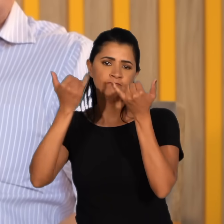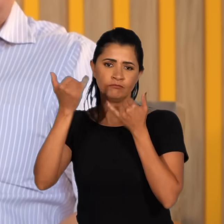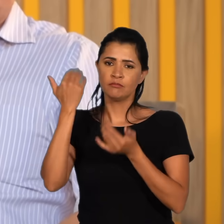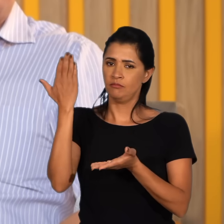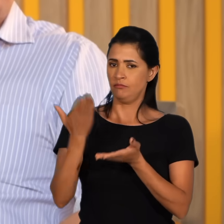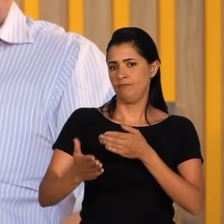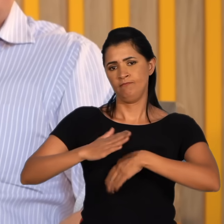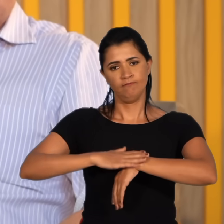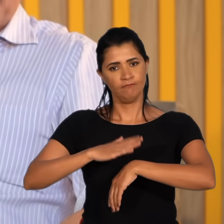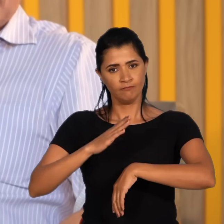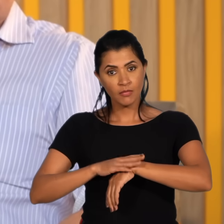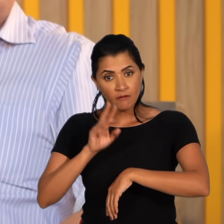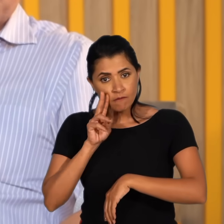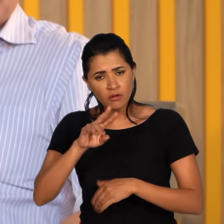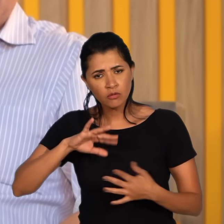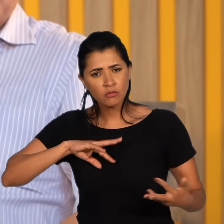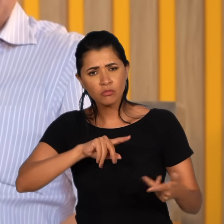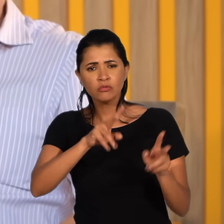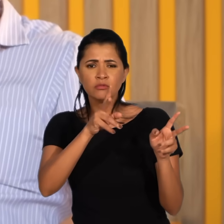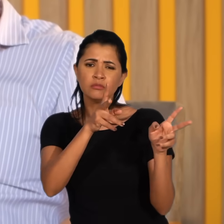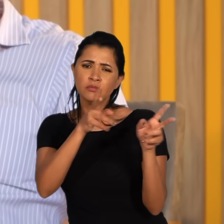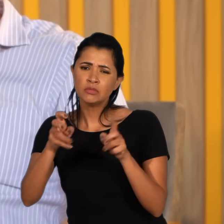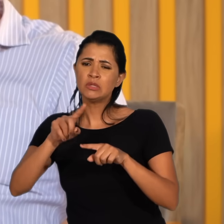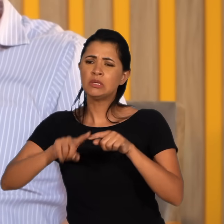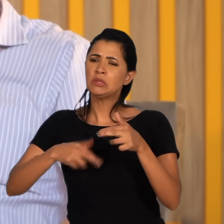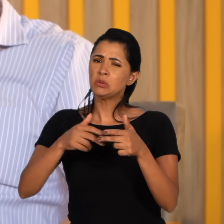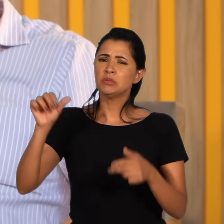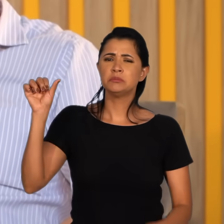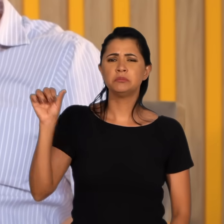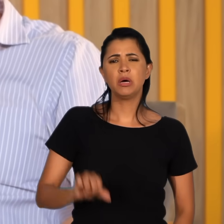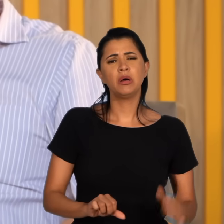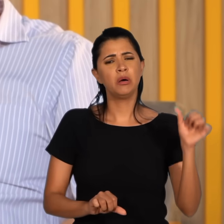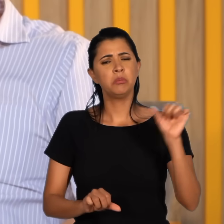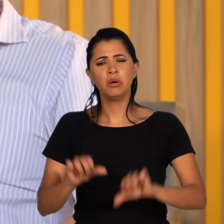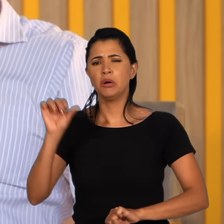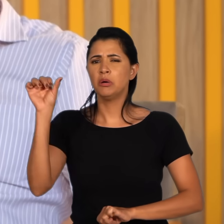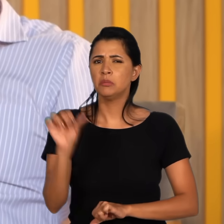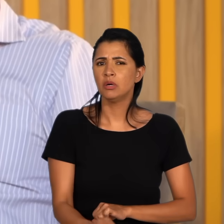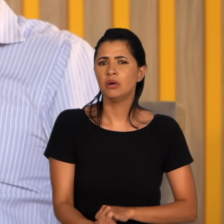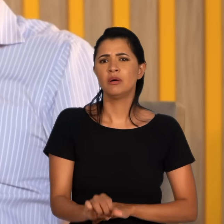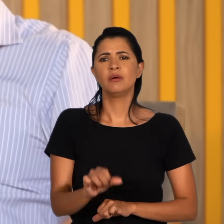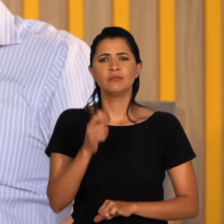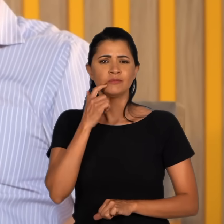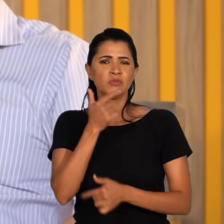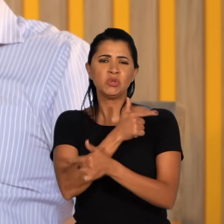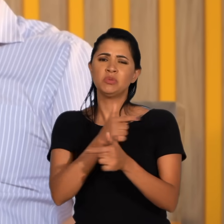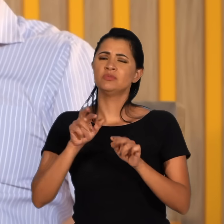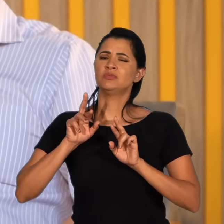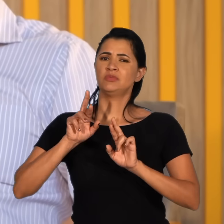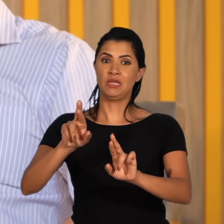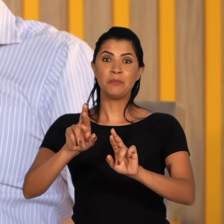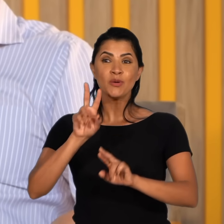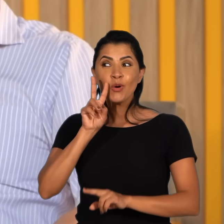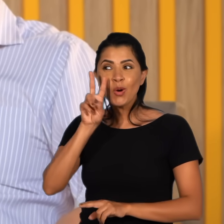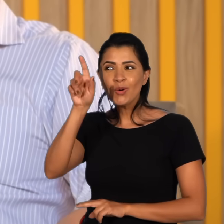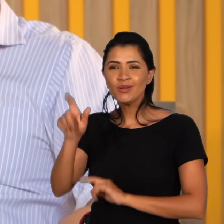não perde tempo não a gente olhando para esse mundo a gente percebe que as coisas andam de cada vez Mal a Pior né olhando pro mundo a gente a gente não tem esperança mas